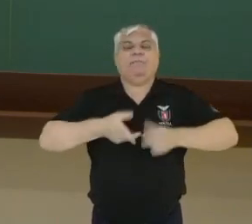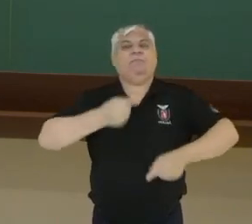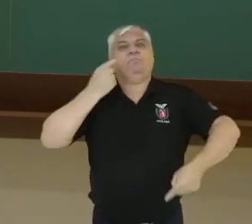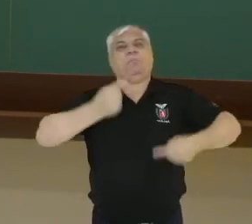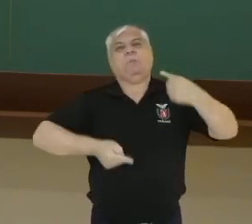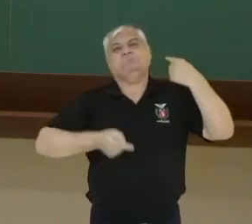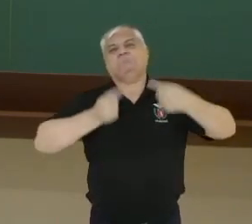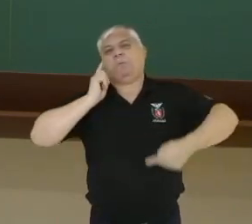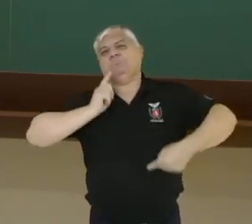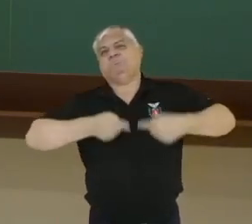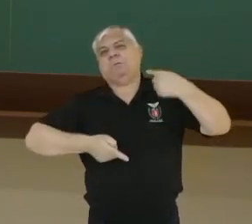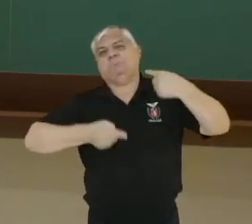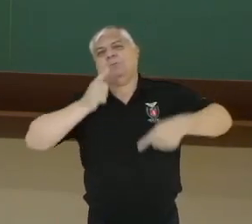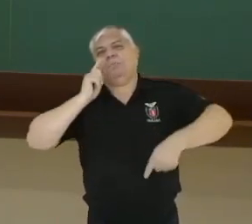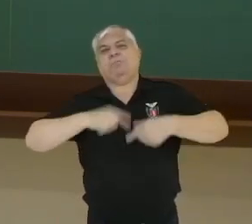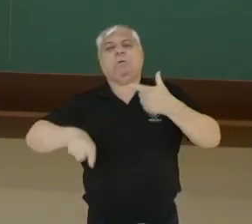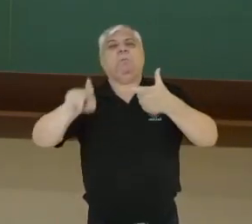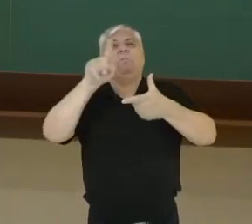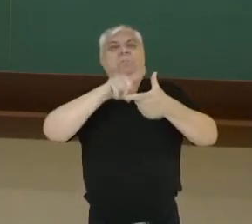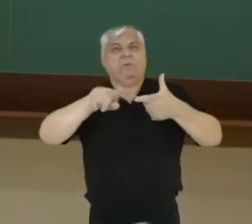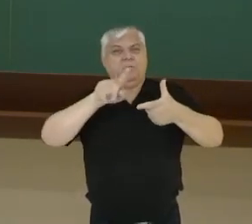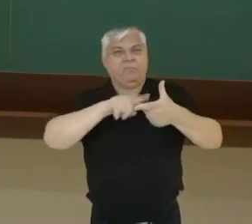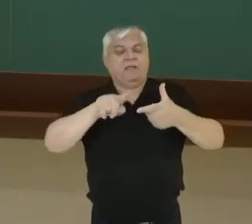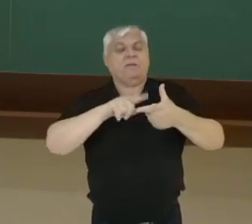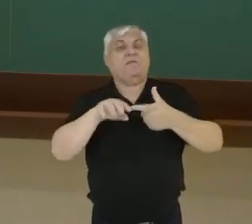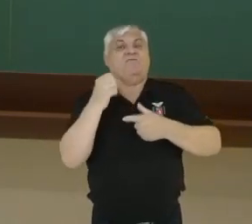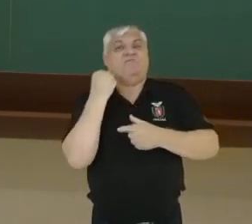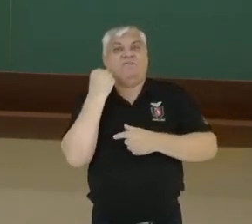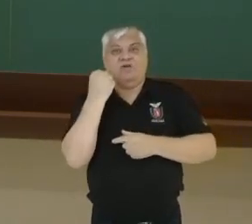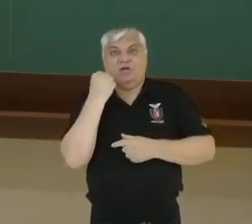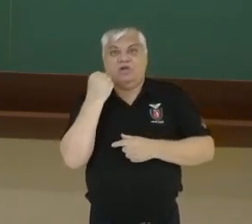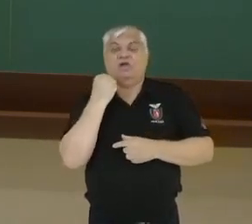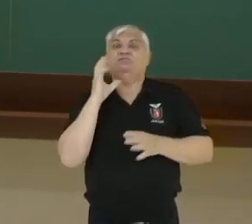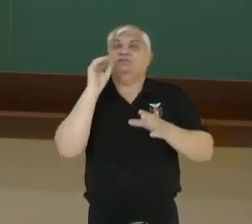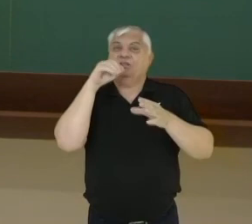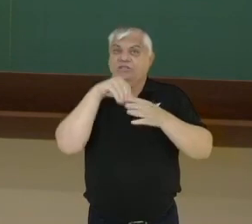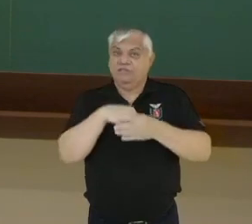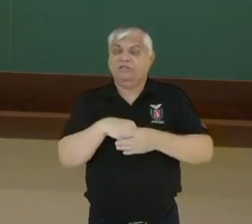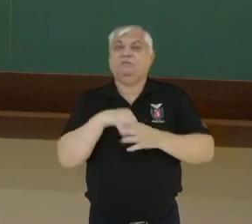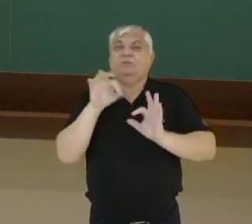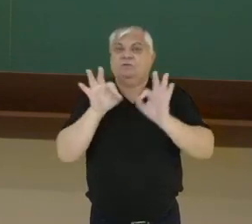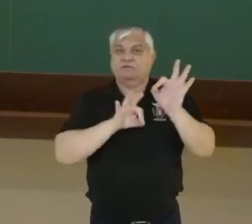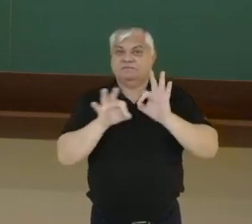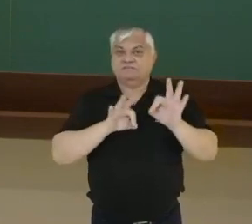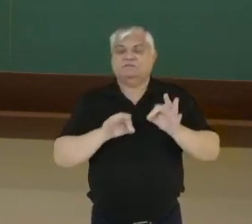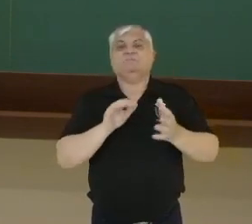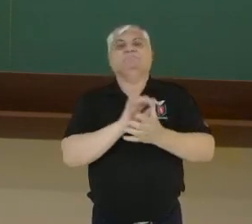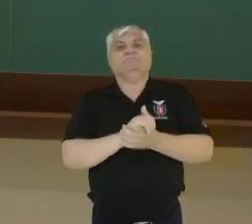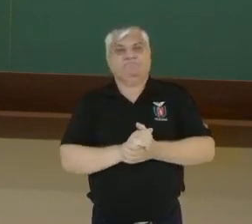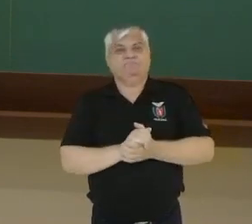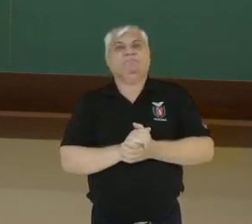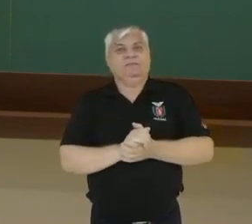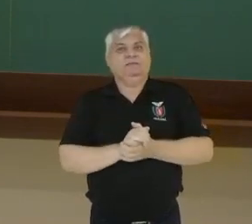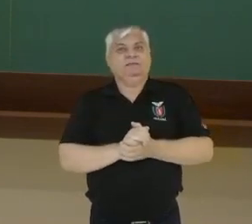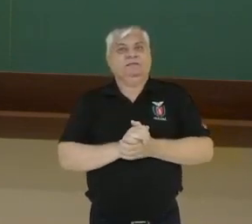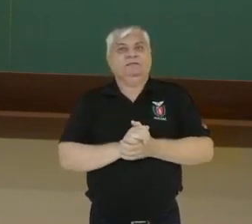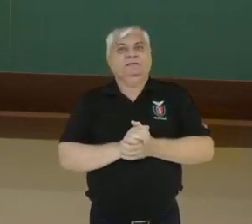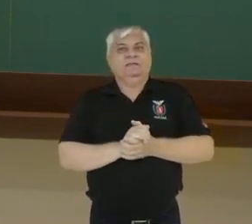que remete a uma problemática muito forte dentro da perspectiva organizacional da questão da